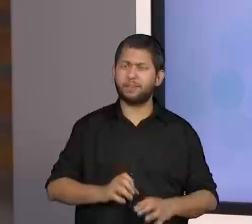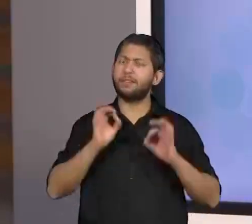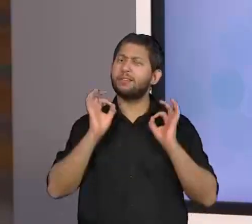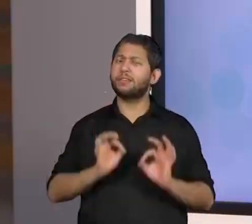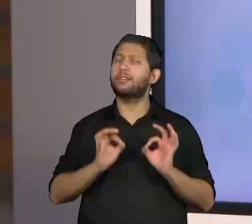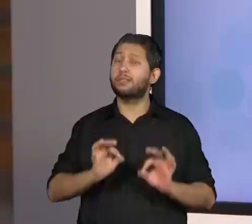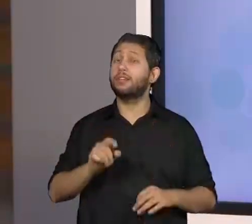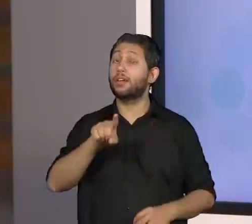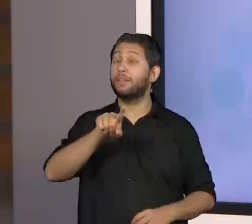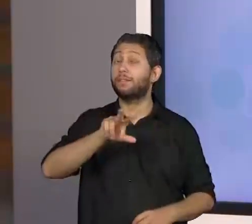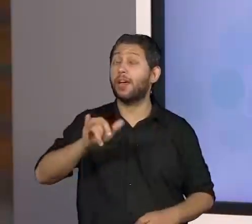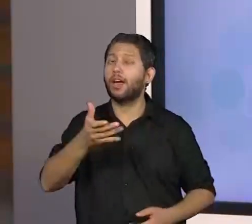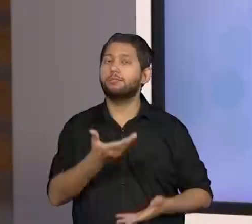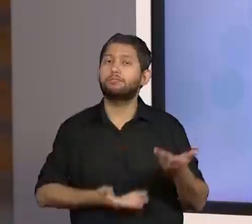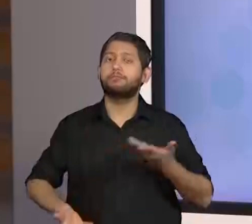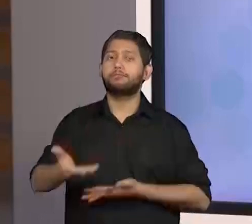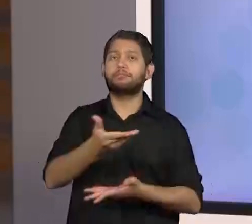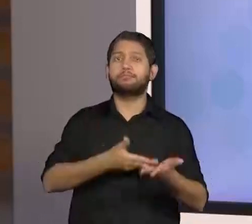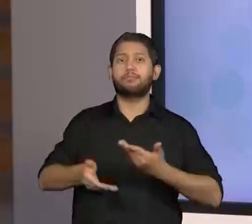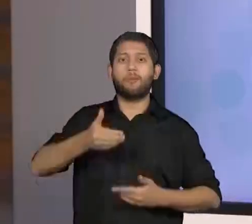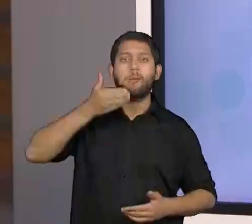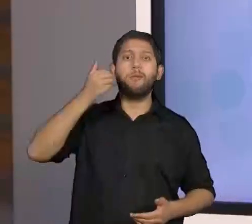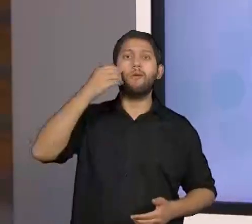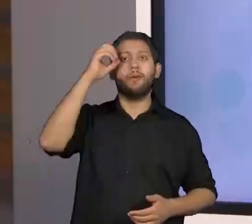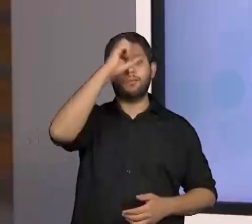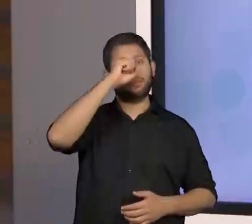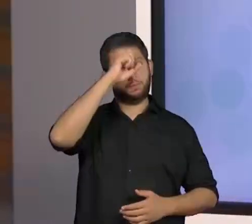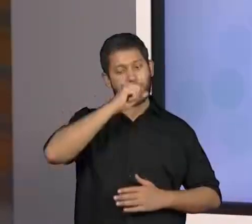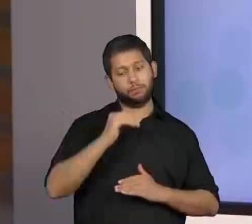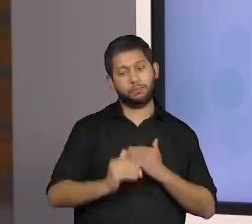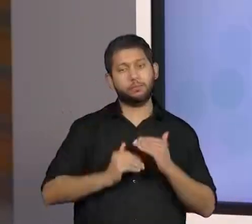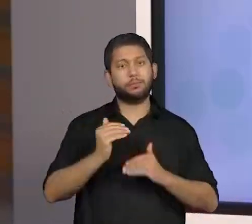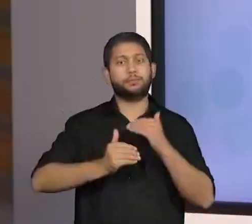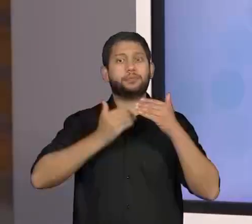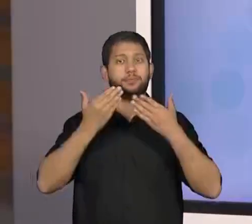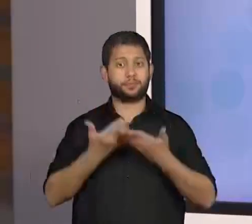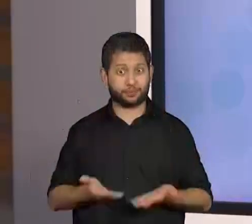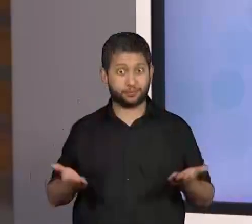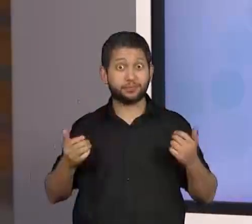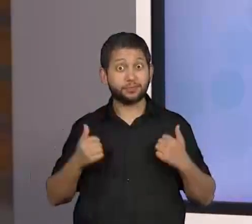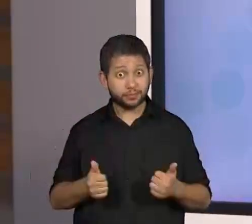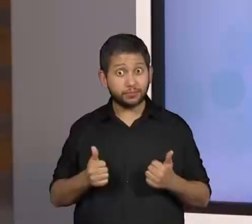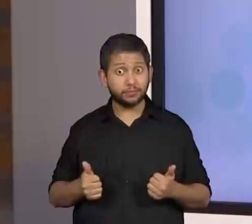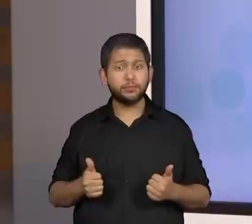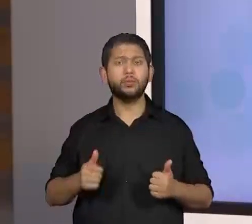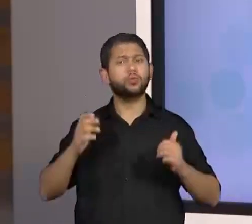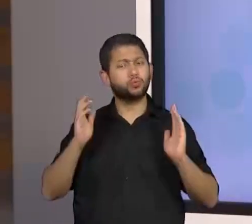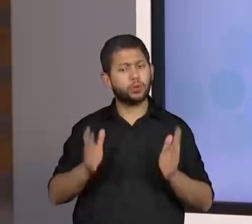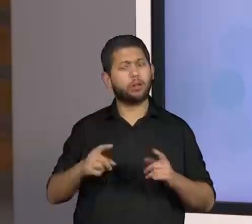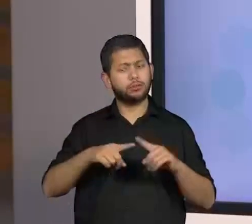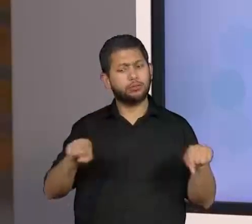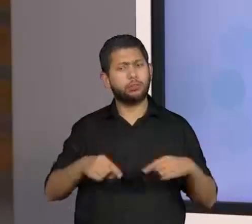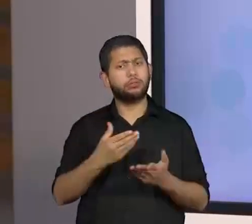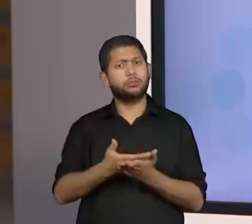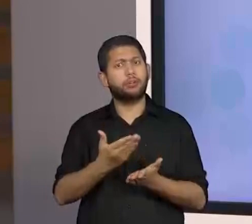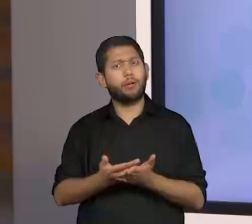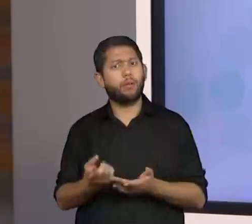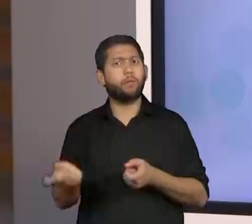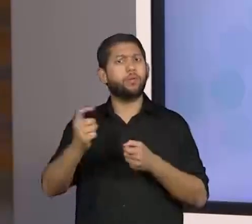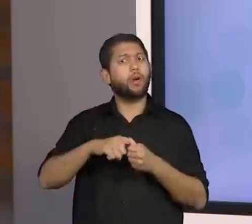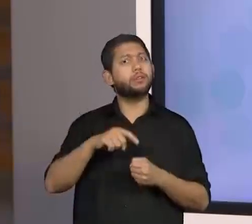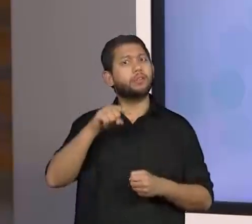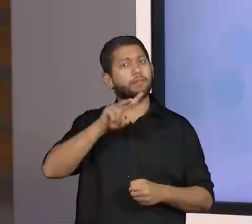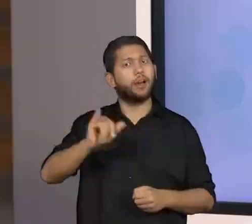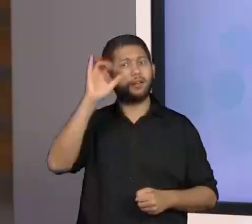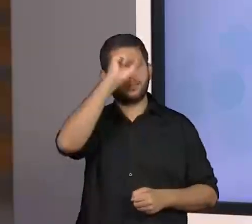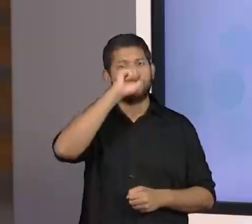vai colaborar aí e muito aí com a sua educação que está acontecendo já em sala de aula. Beleza?